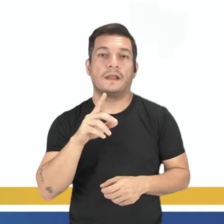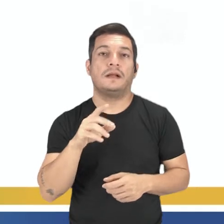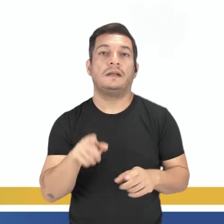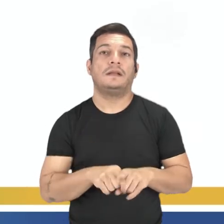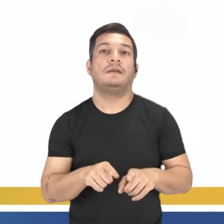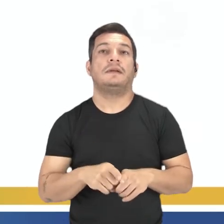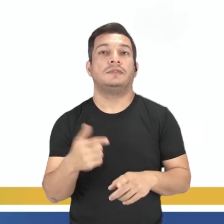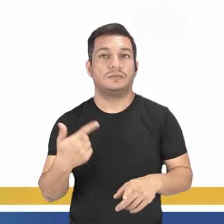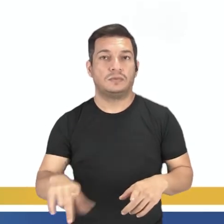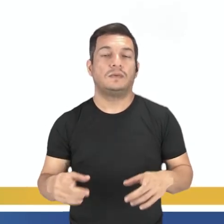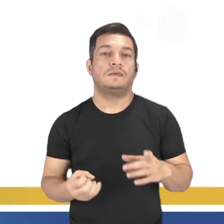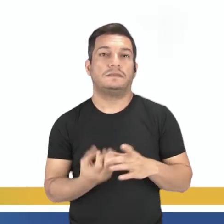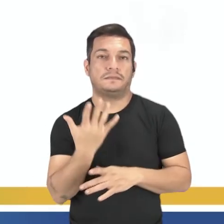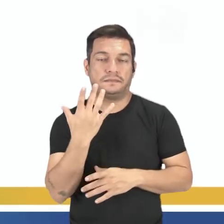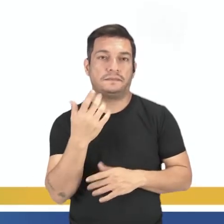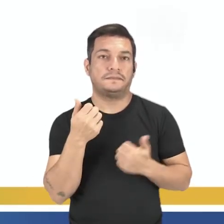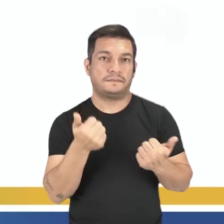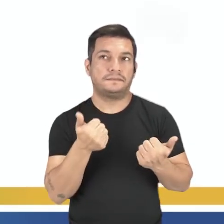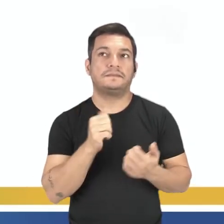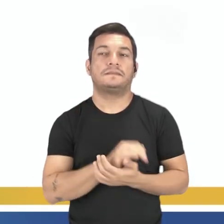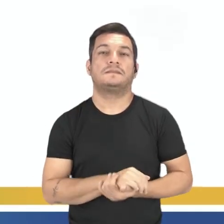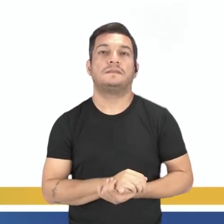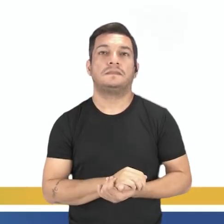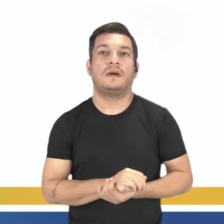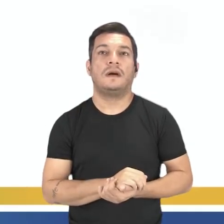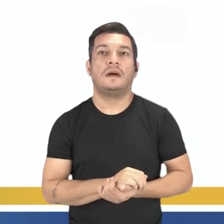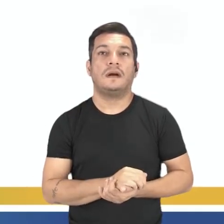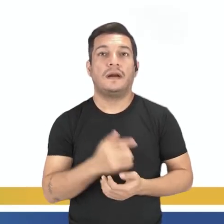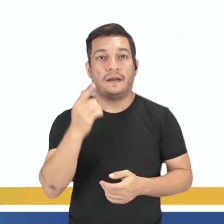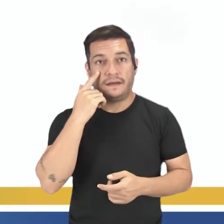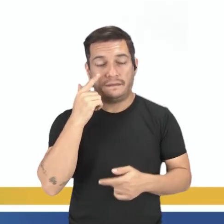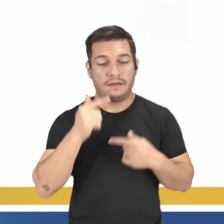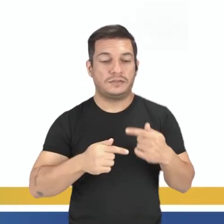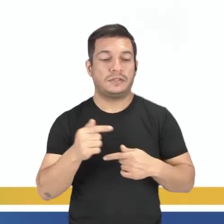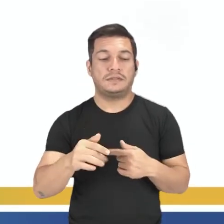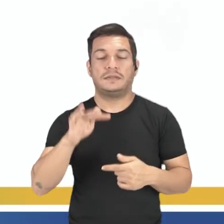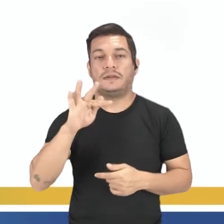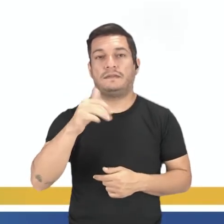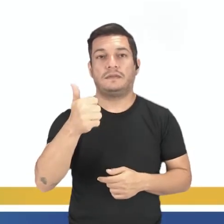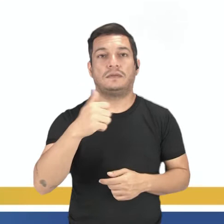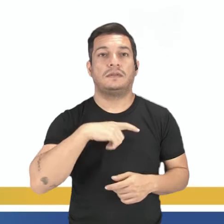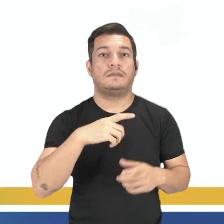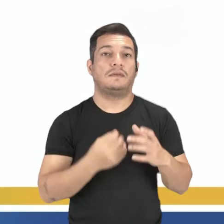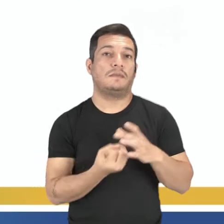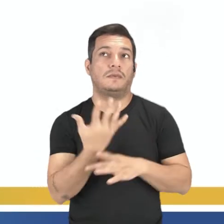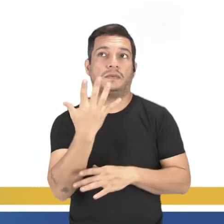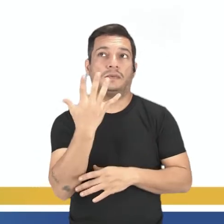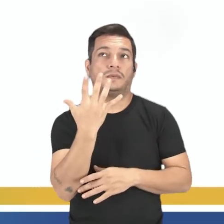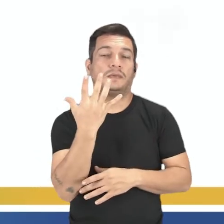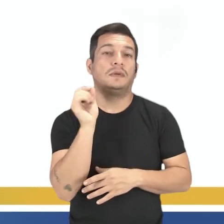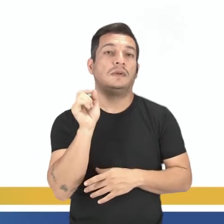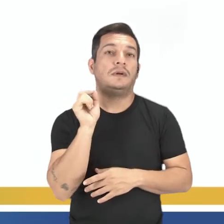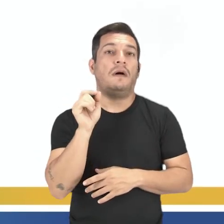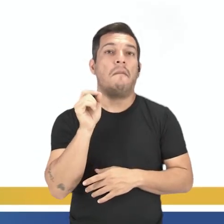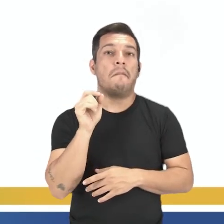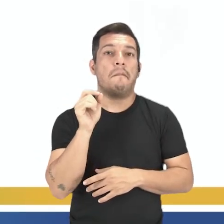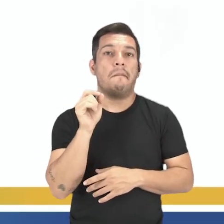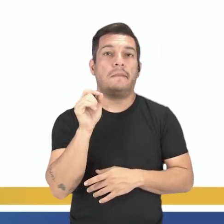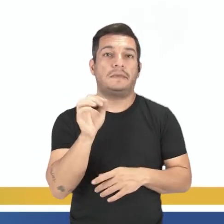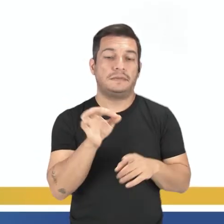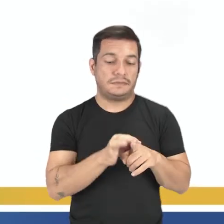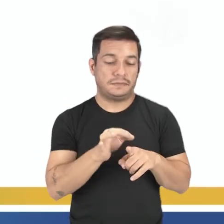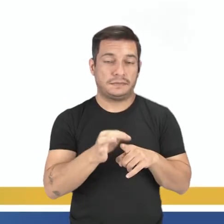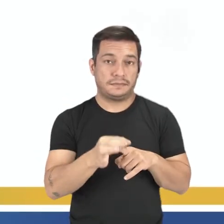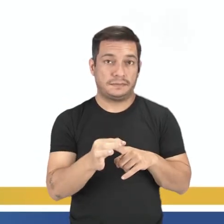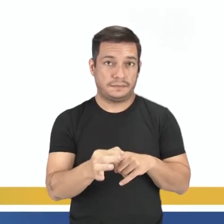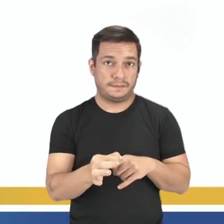eles novamente, tudo bem? Então ele pegou essa geração F1 e fez uma reprodução dessas